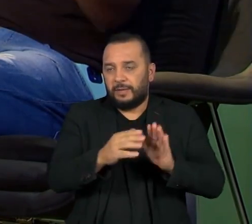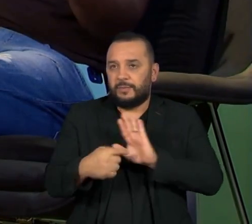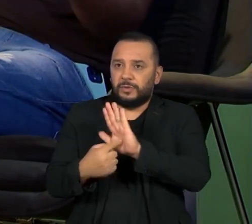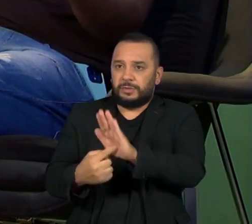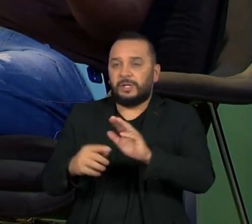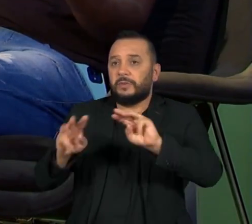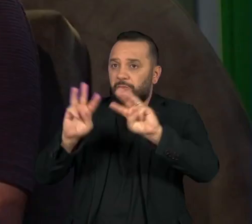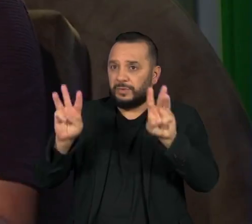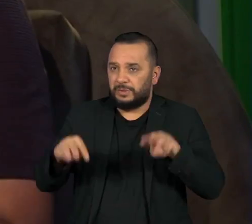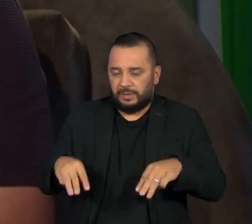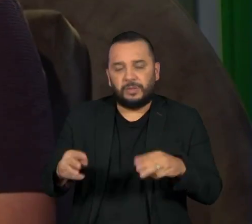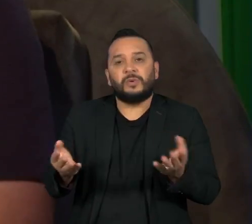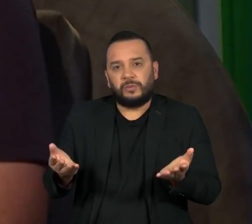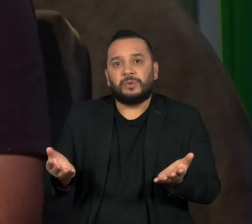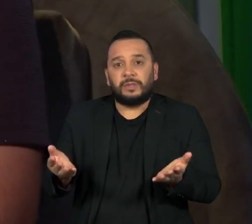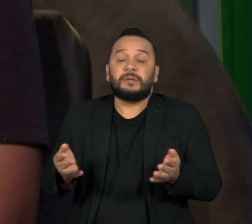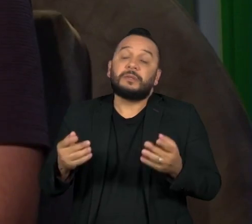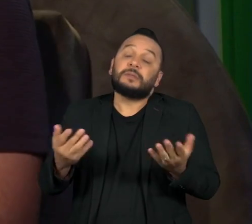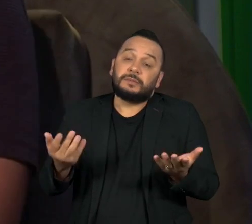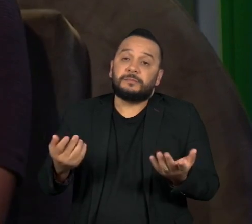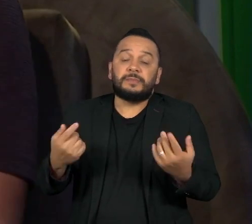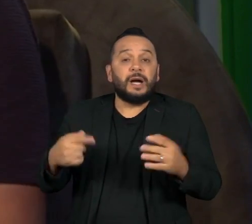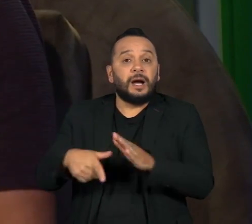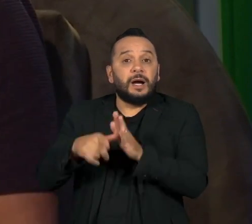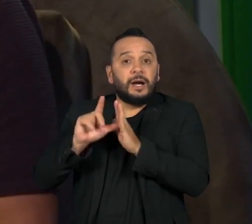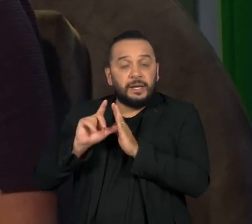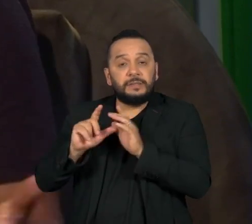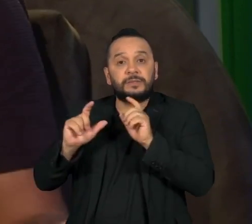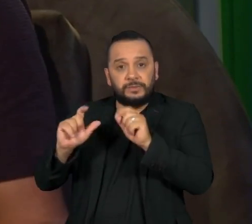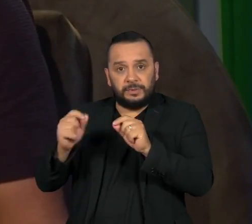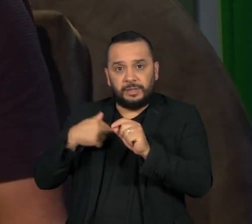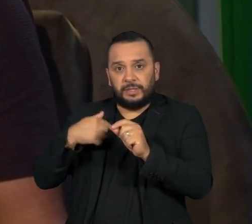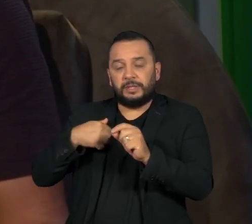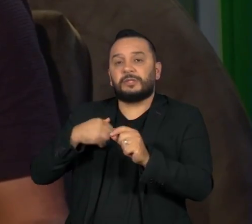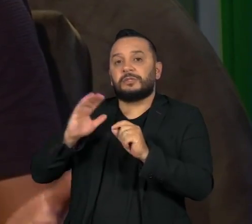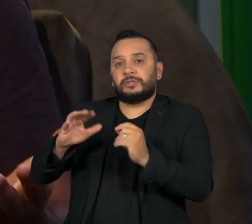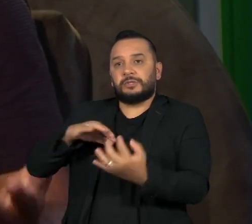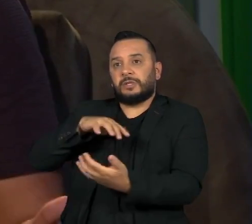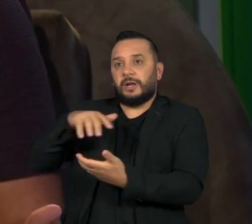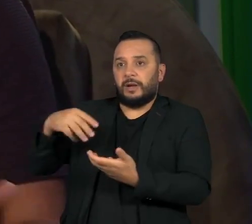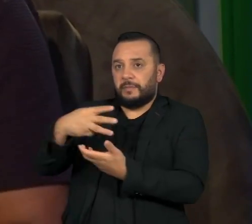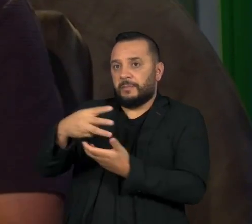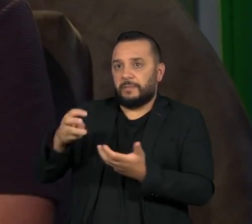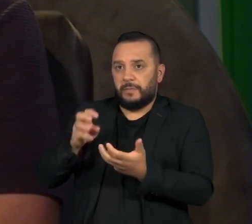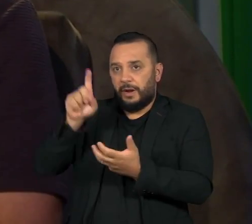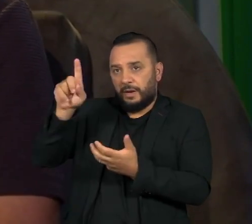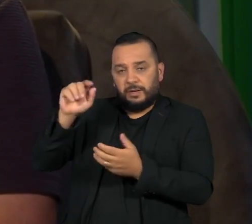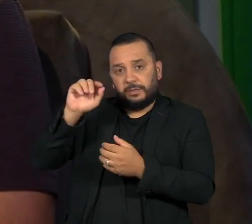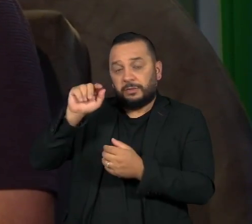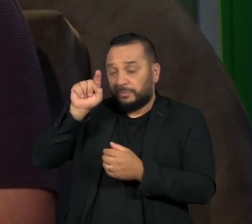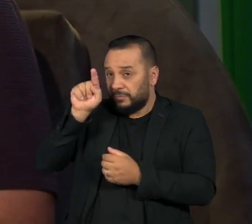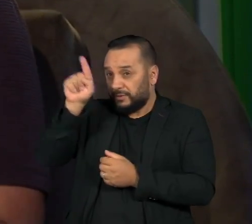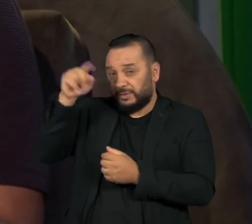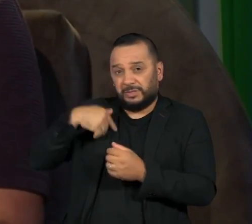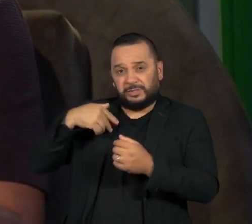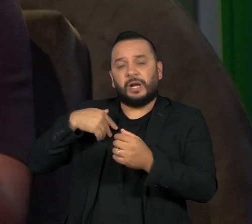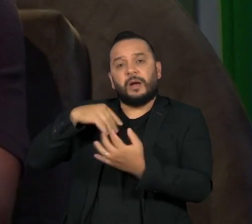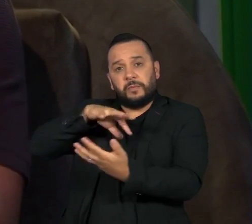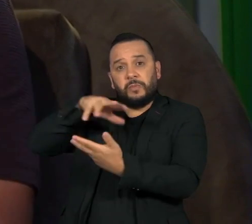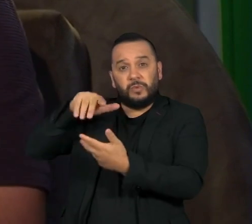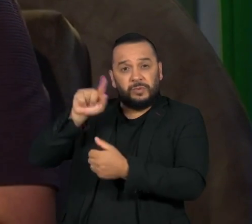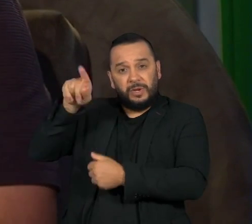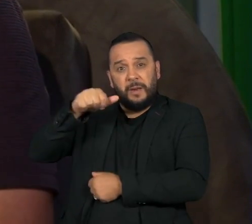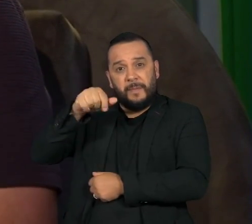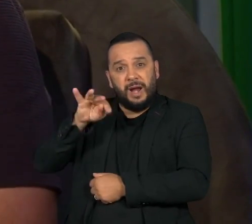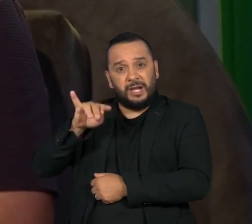colonizar outro planeta, tem que ser possível encontrar uma solução para acabar com a pobreza aqui. E a gente está prototipando um